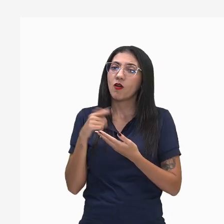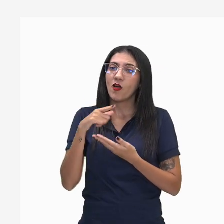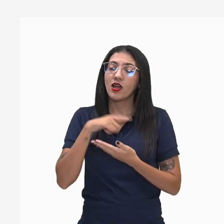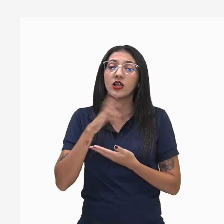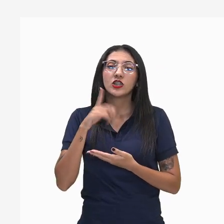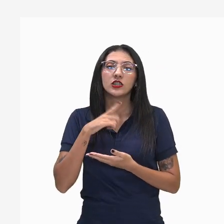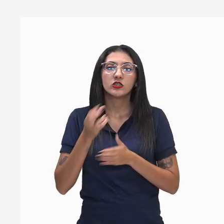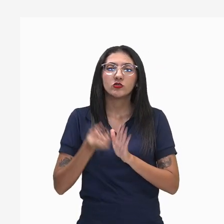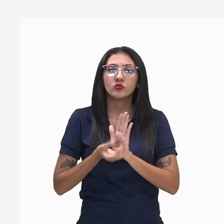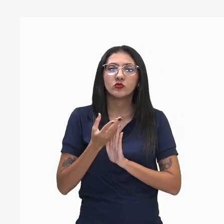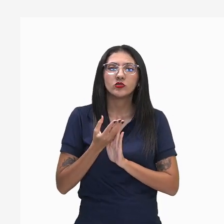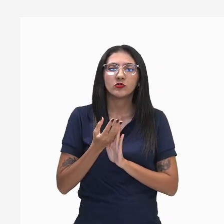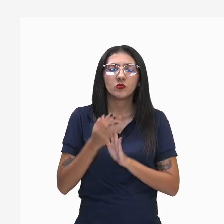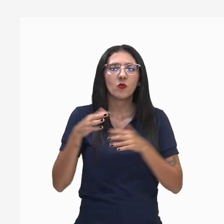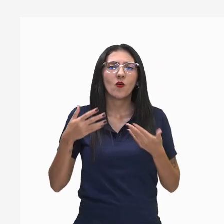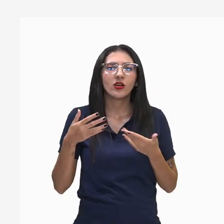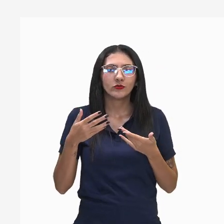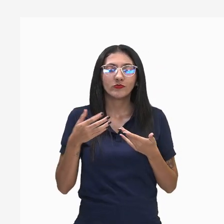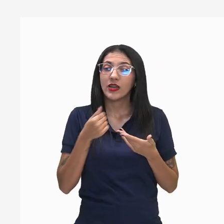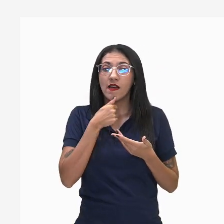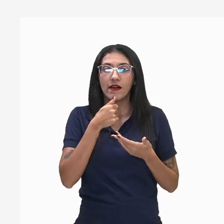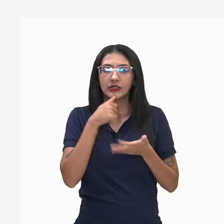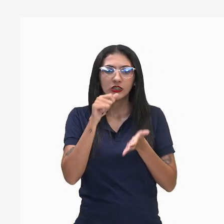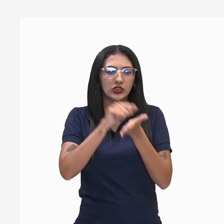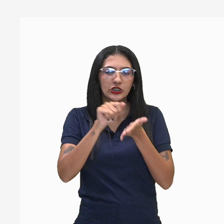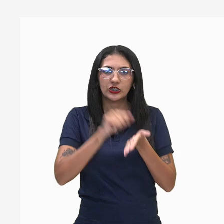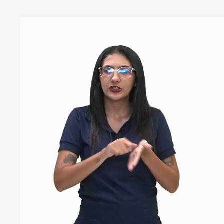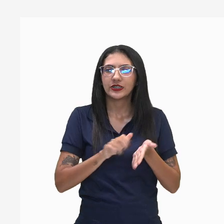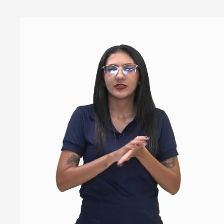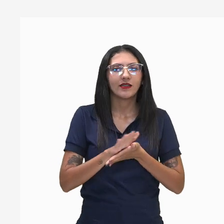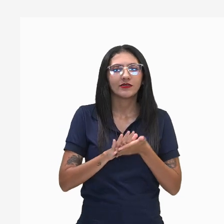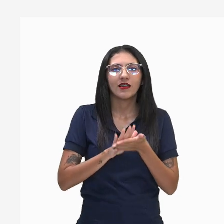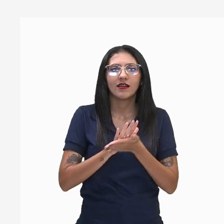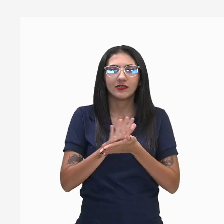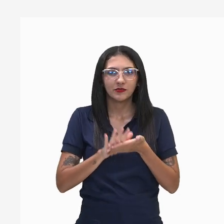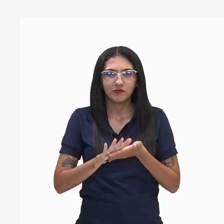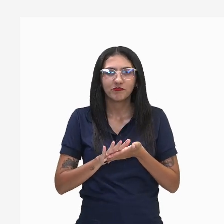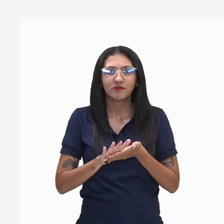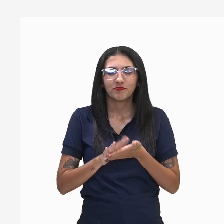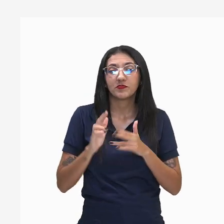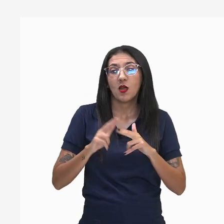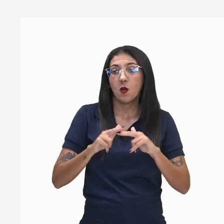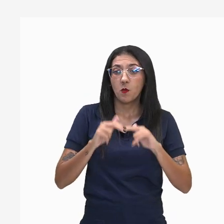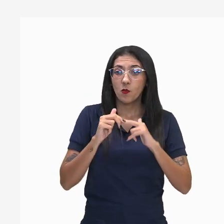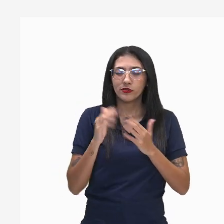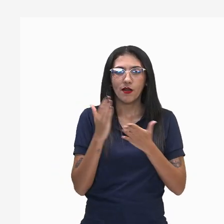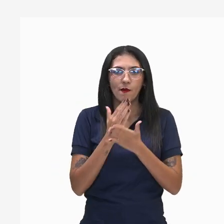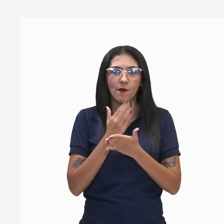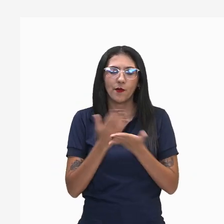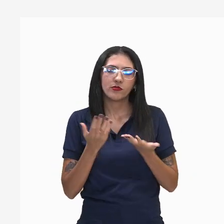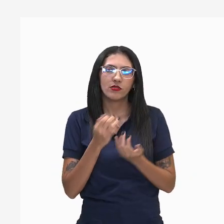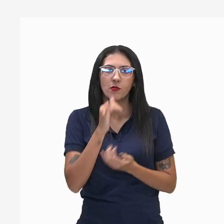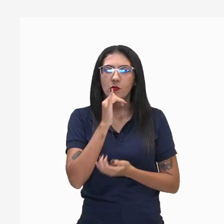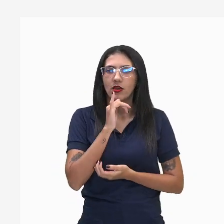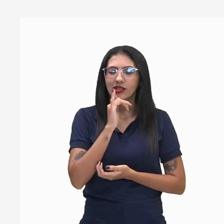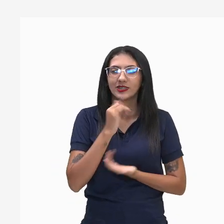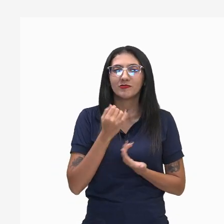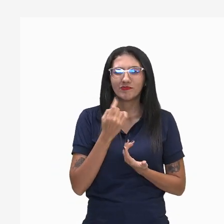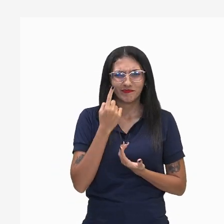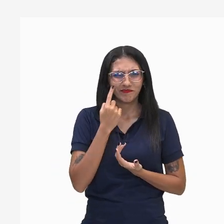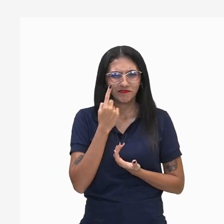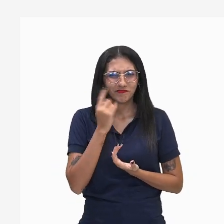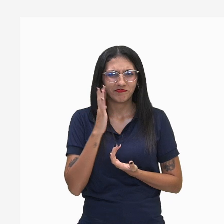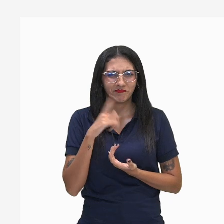quando ainda não havia escrita. Algumas delas, como por exemplo, acabamos de